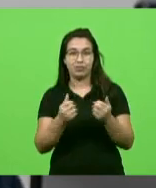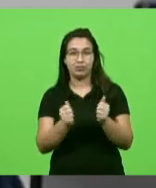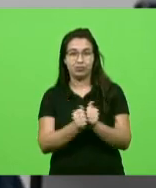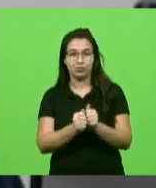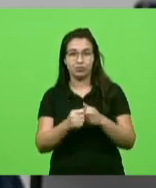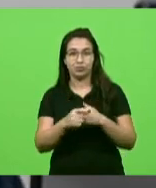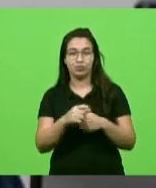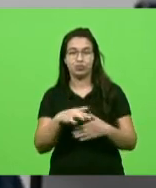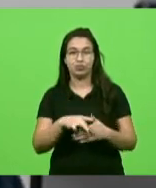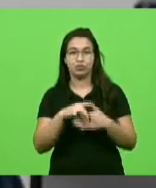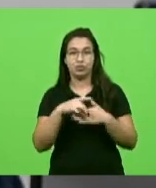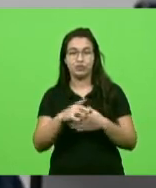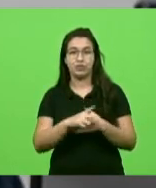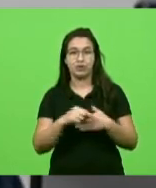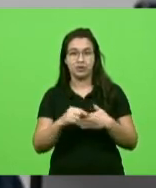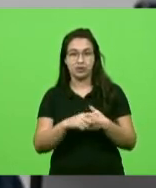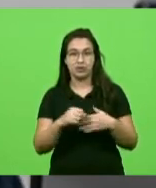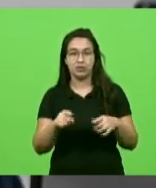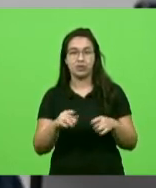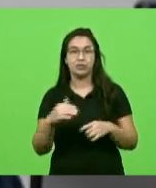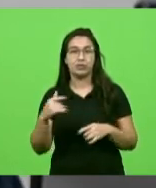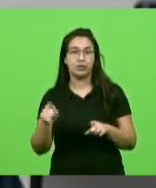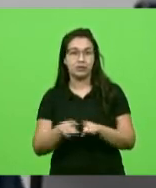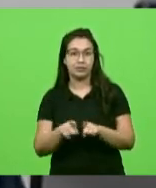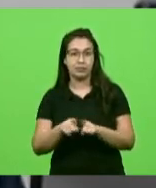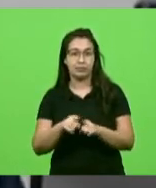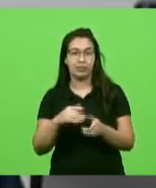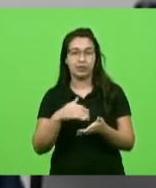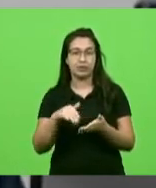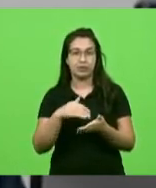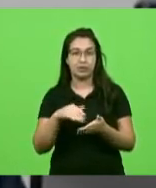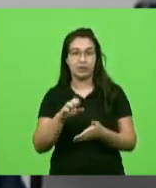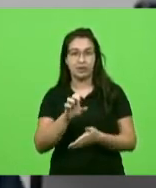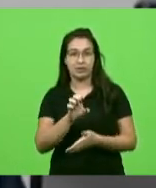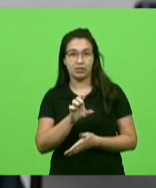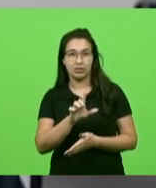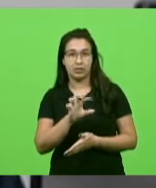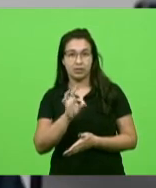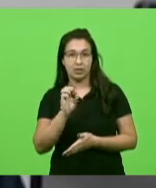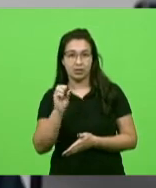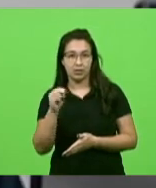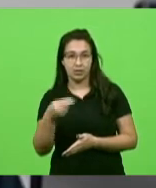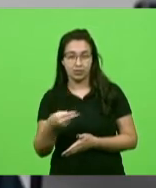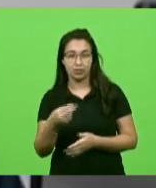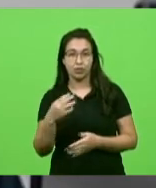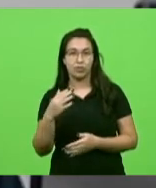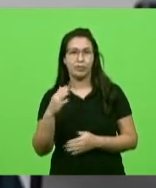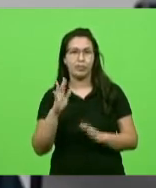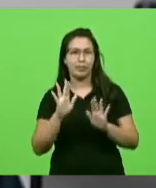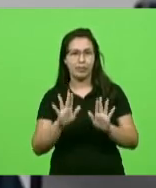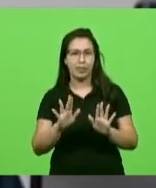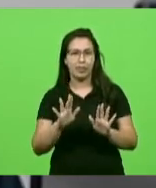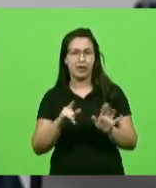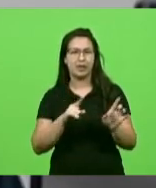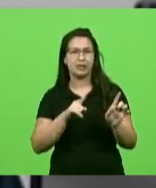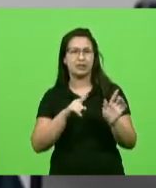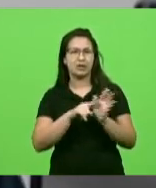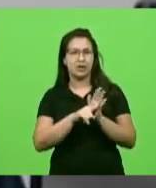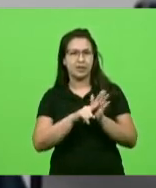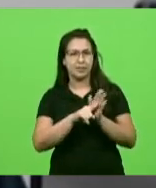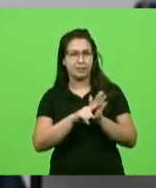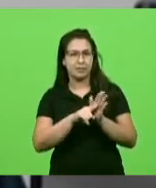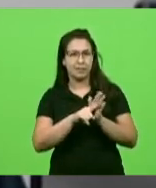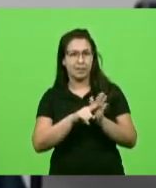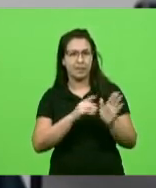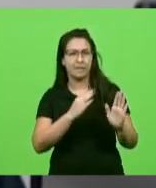do Lago água e o então secretário de saúde é o conselho feminino ou tudo em análise perfunctória do Vasco Vasco caderno